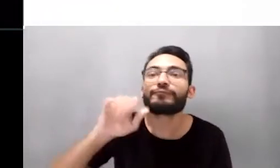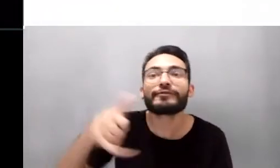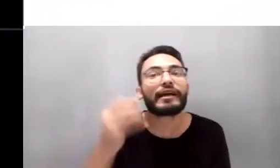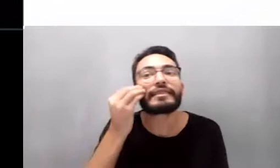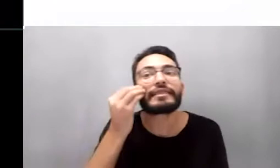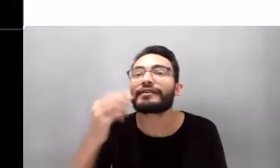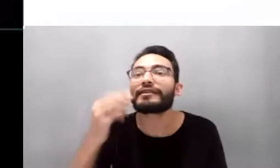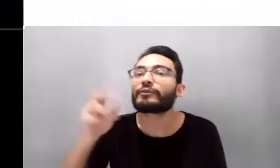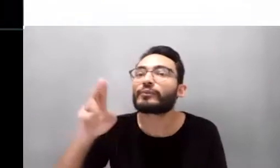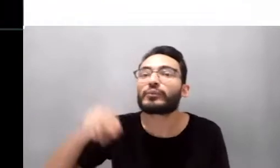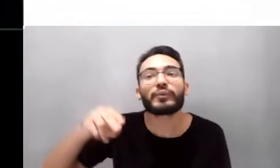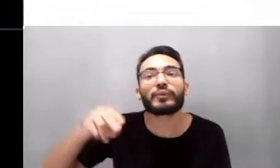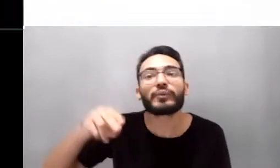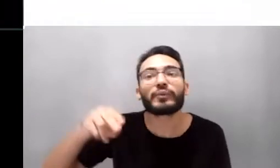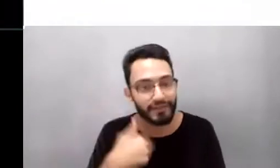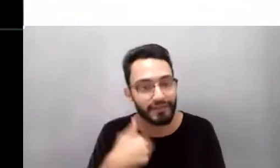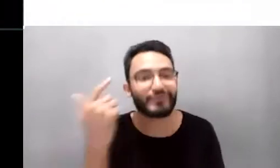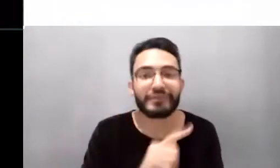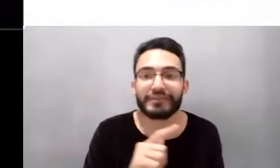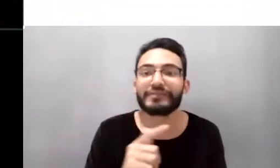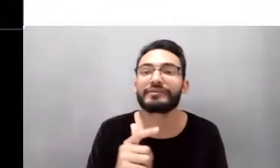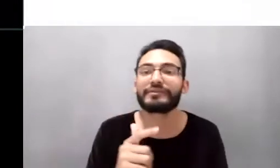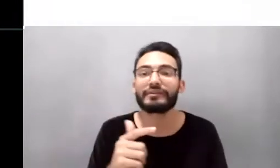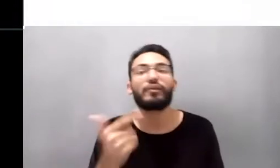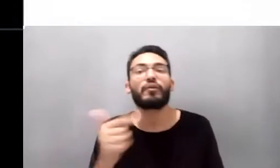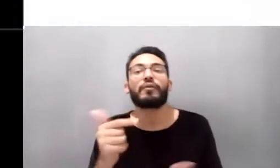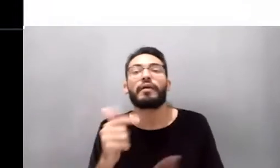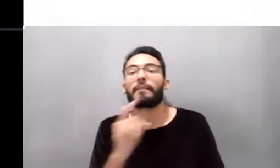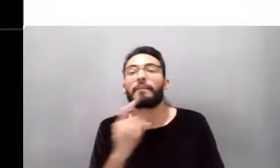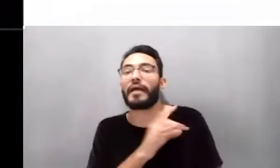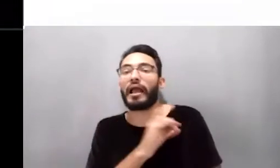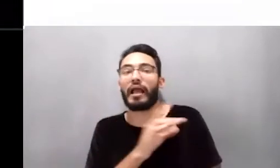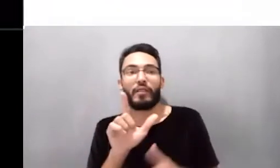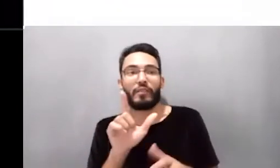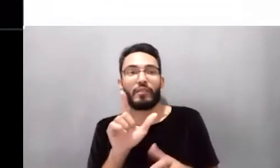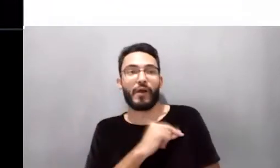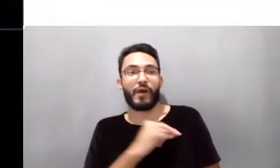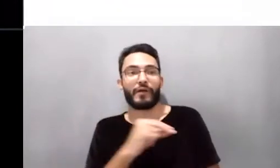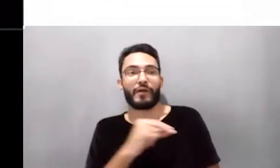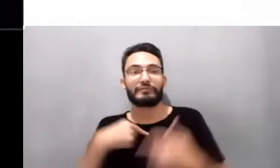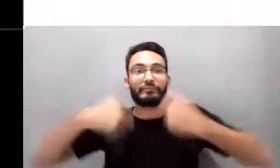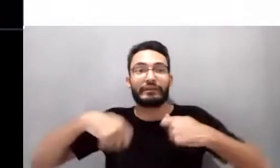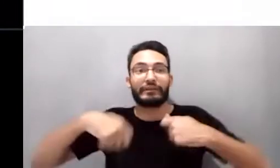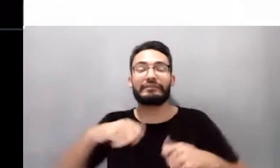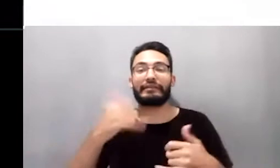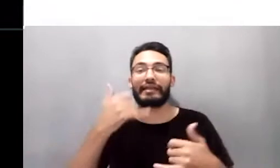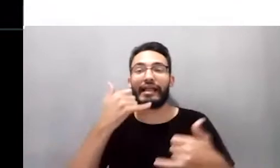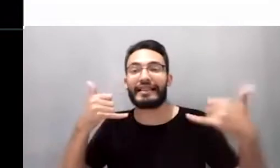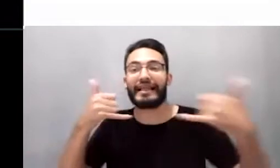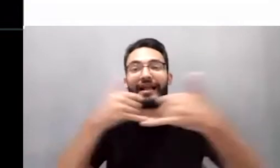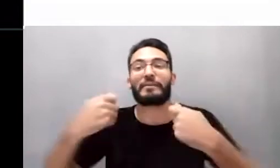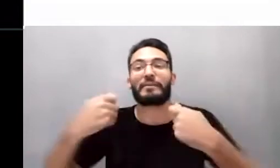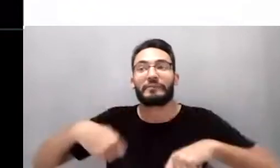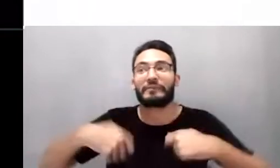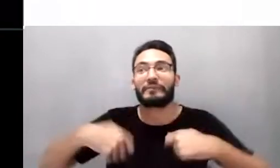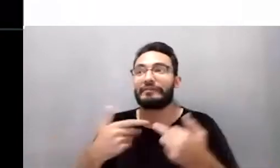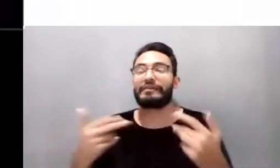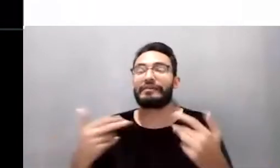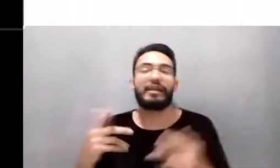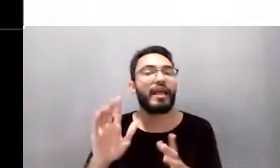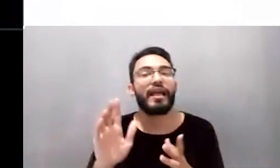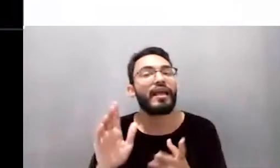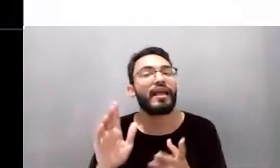maravilhoso, né? Então eu não tive essa apreensão do primeiro, nossa, preciso fazer essa ligação, né? Foi uma situação. Né, do dia a